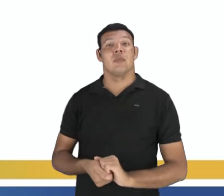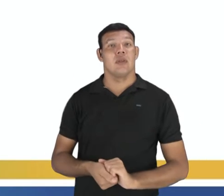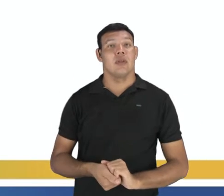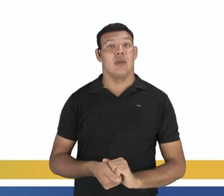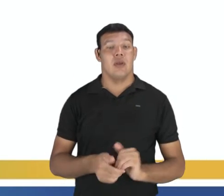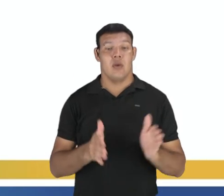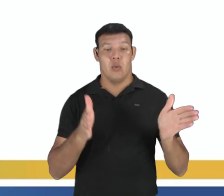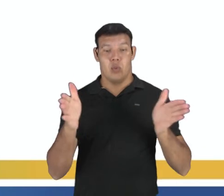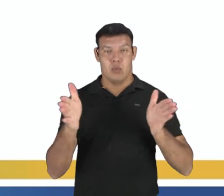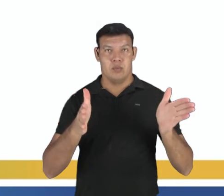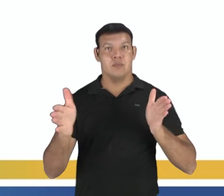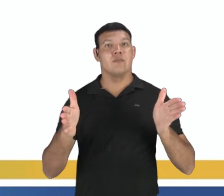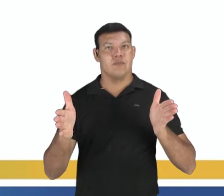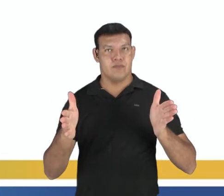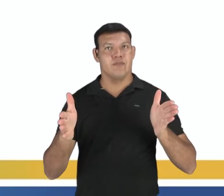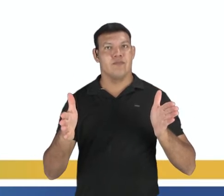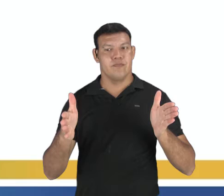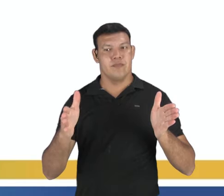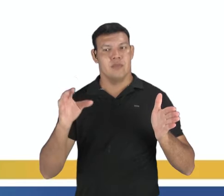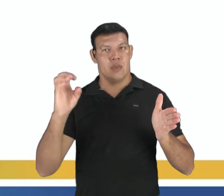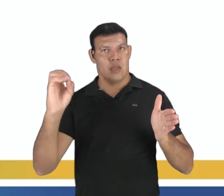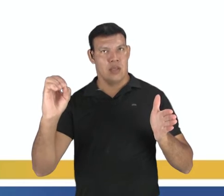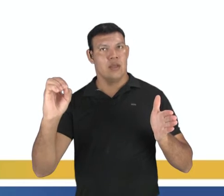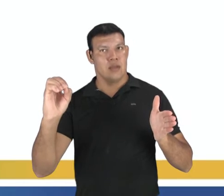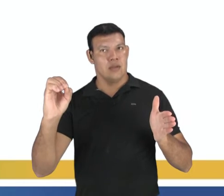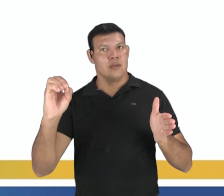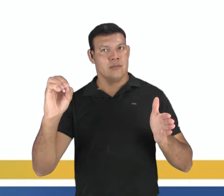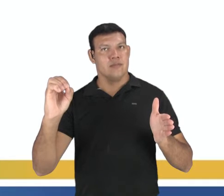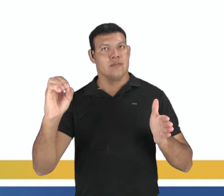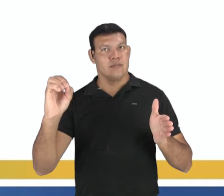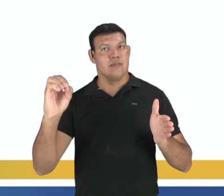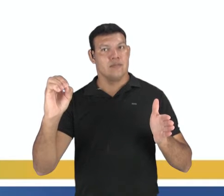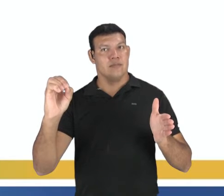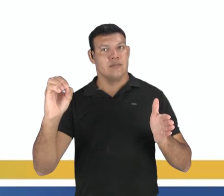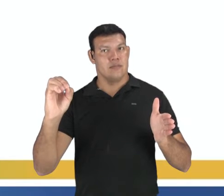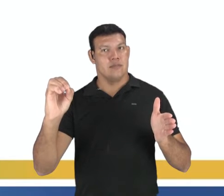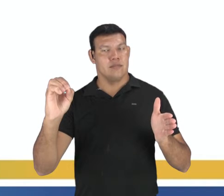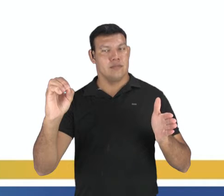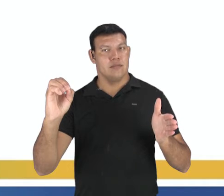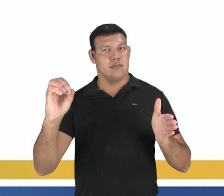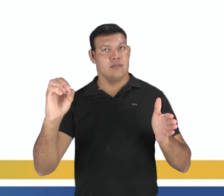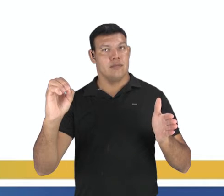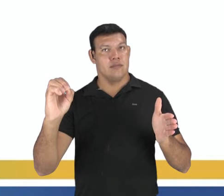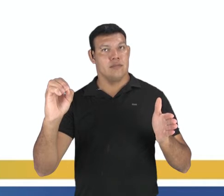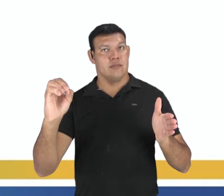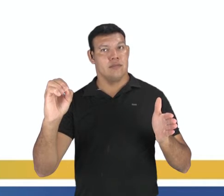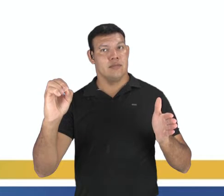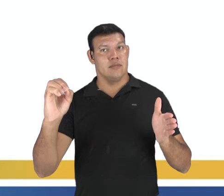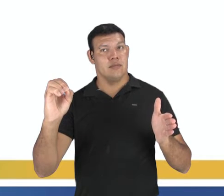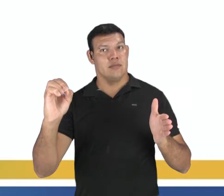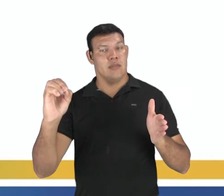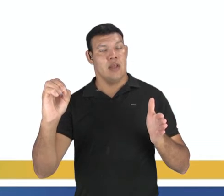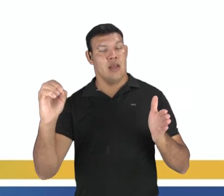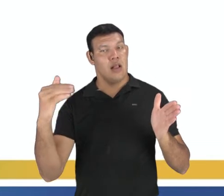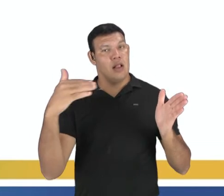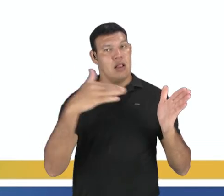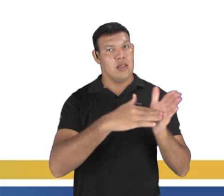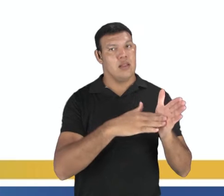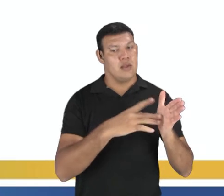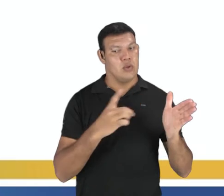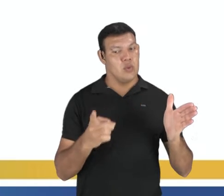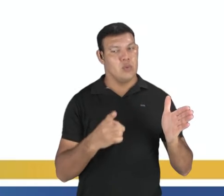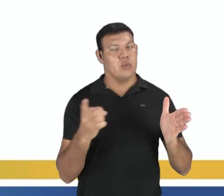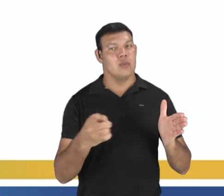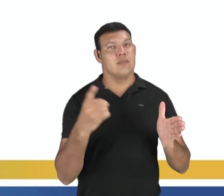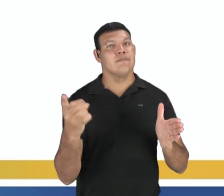um intervalo aberto a partir do 6 até o infinito, que